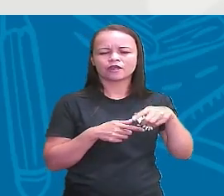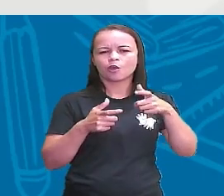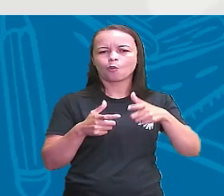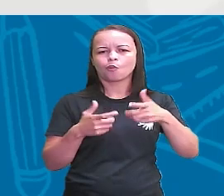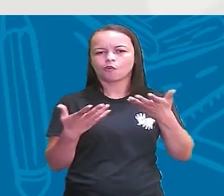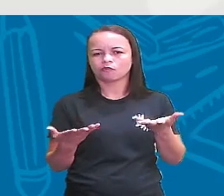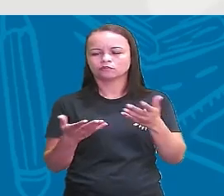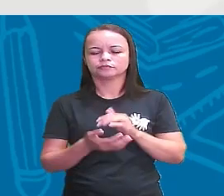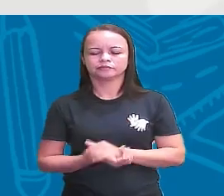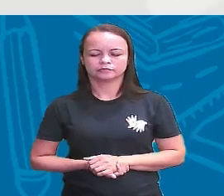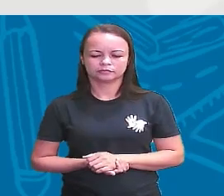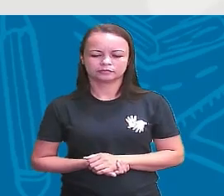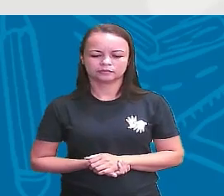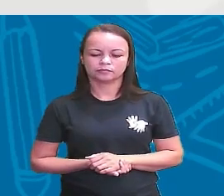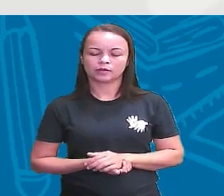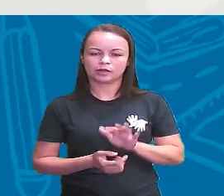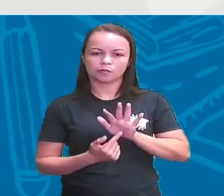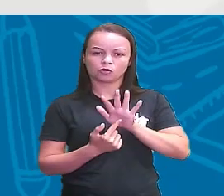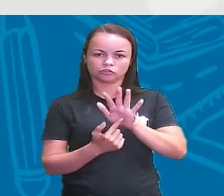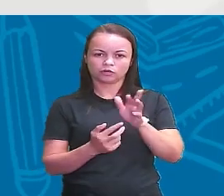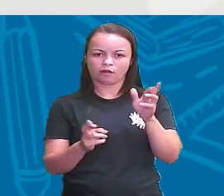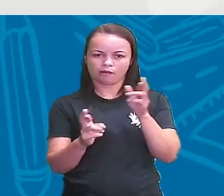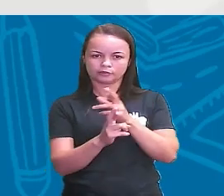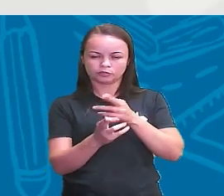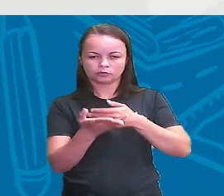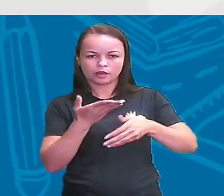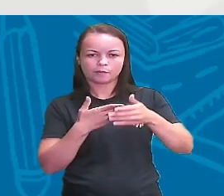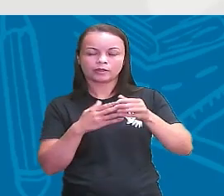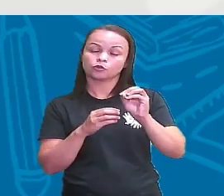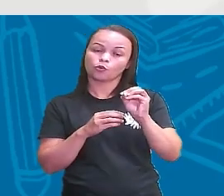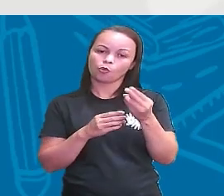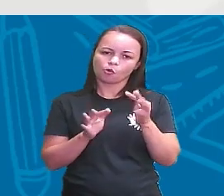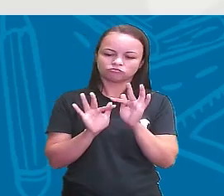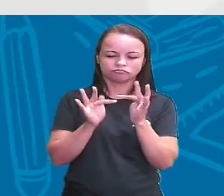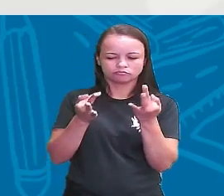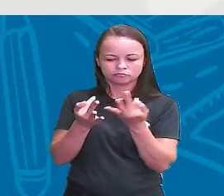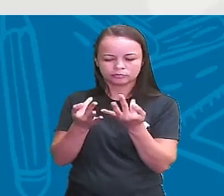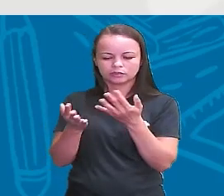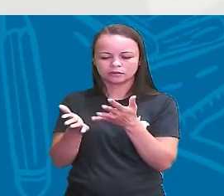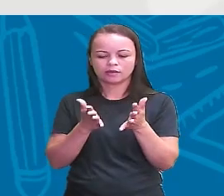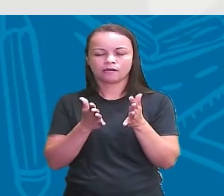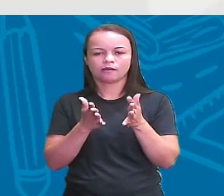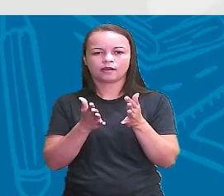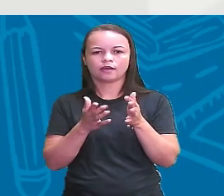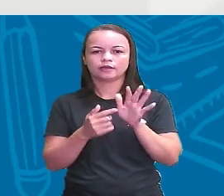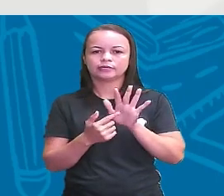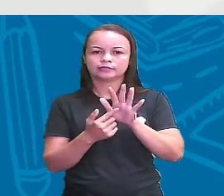Para indicar relacionamento ou parentesco, essa é minha